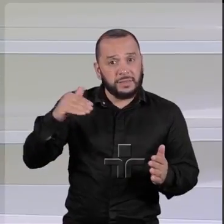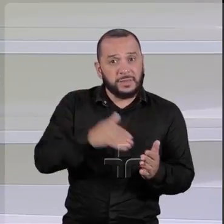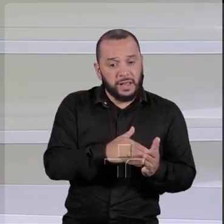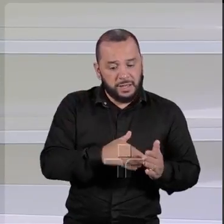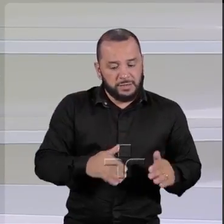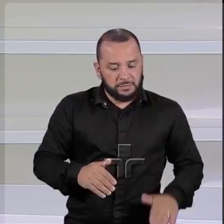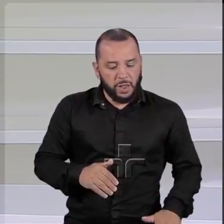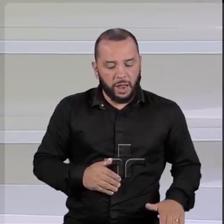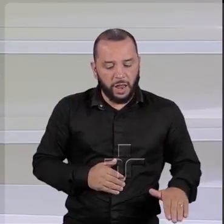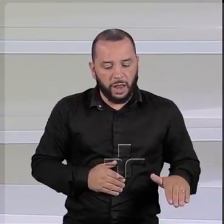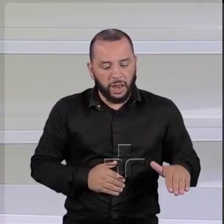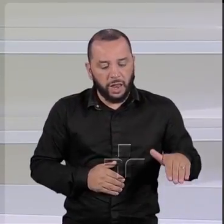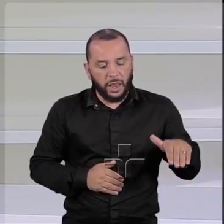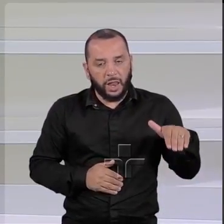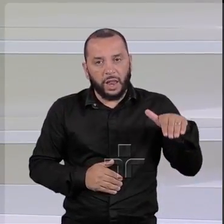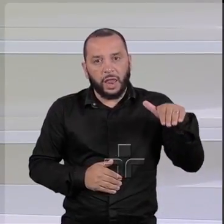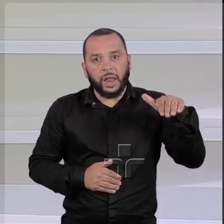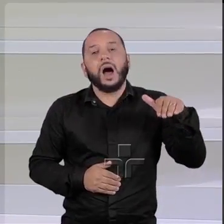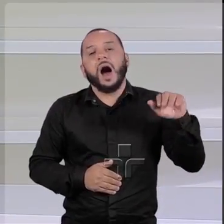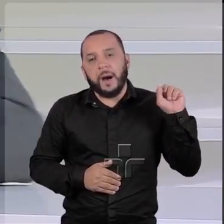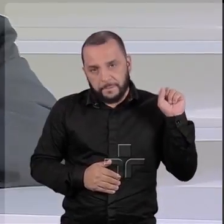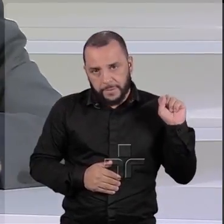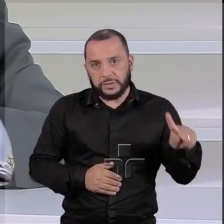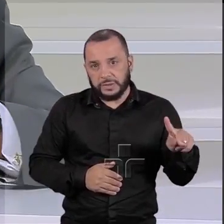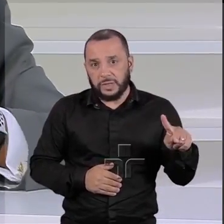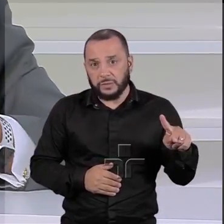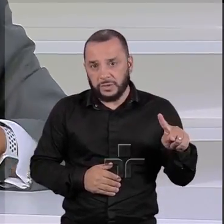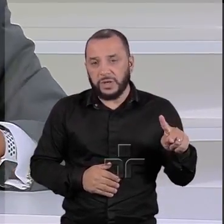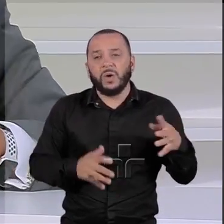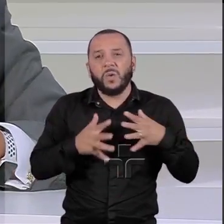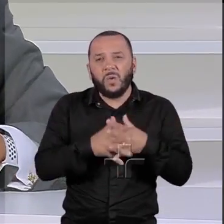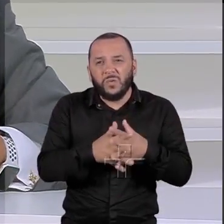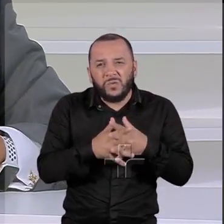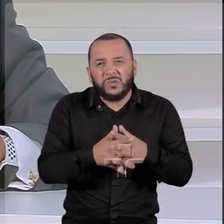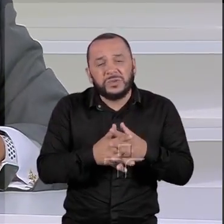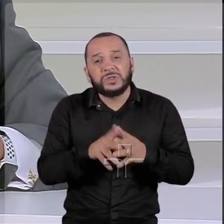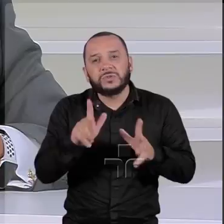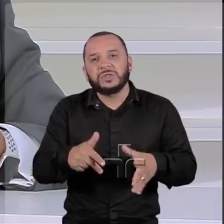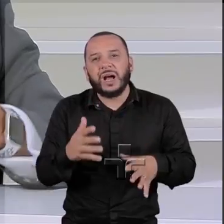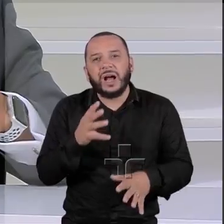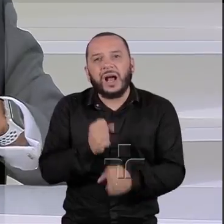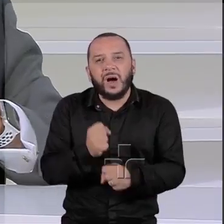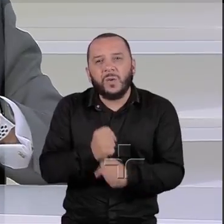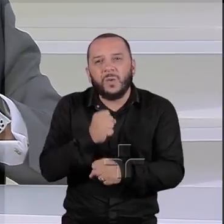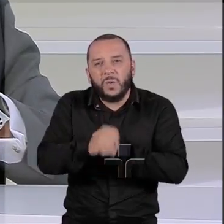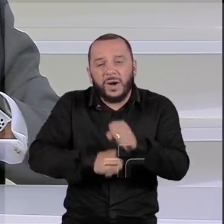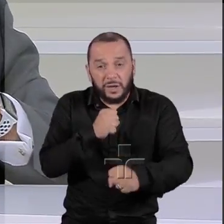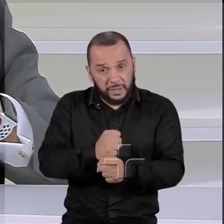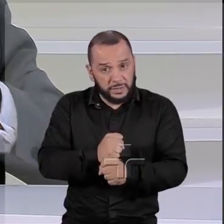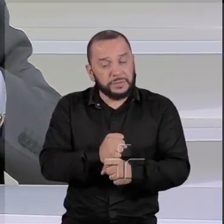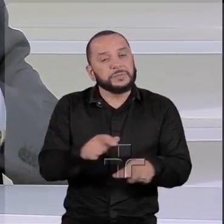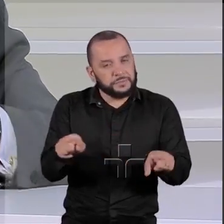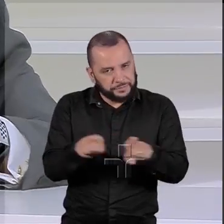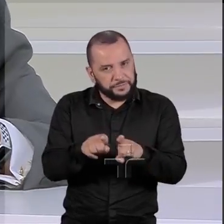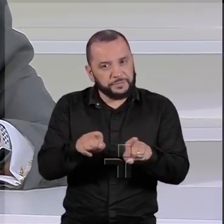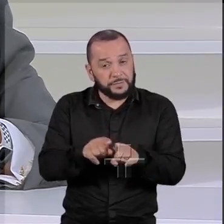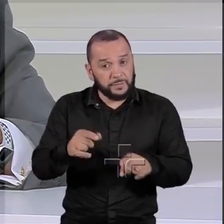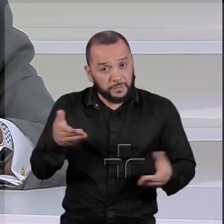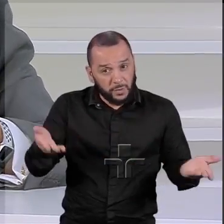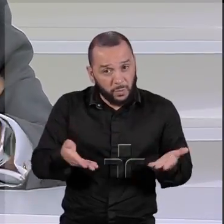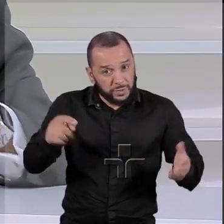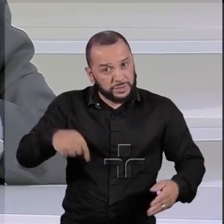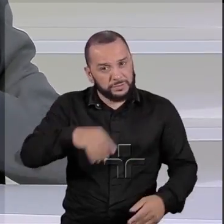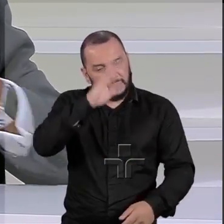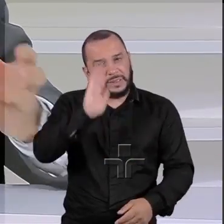sobrevida após a aposentadoria. E os números mostram que a sobrevida no